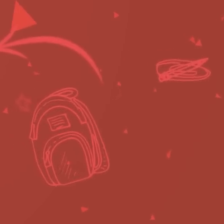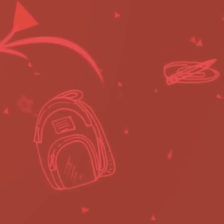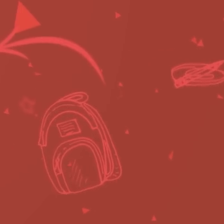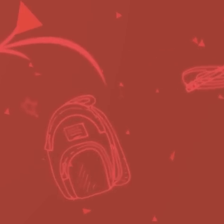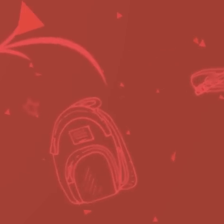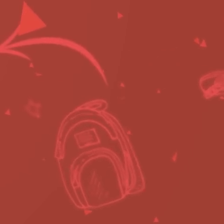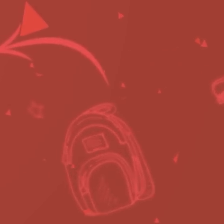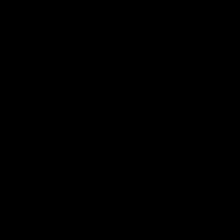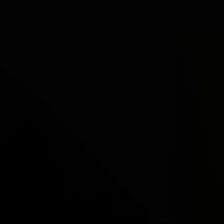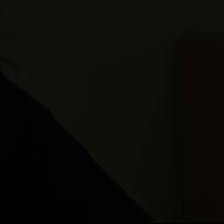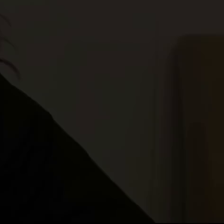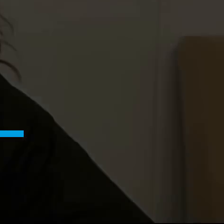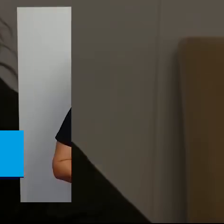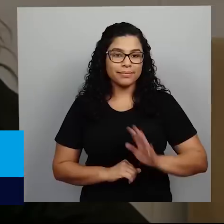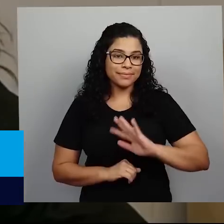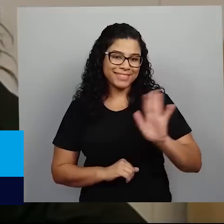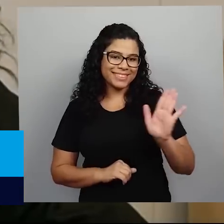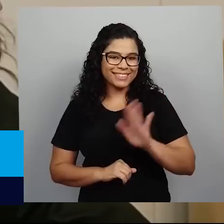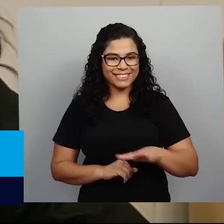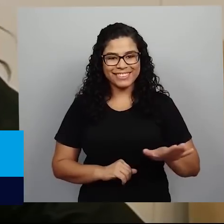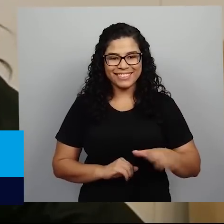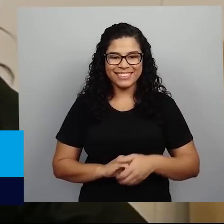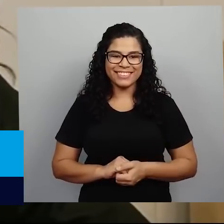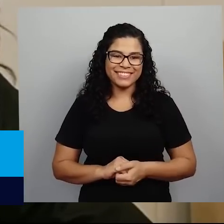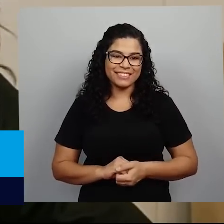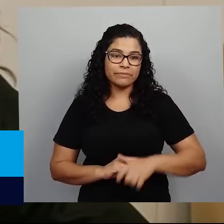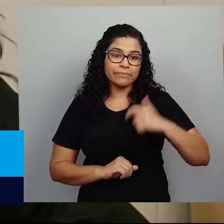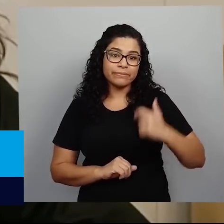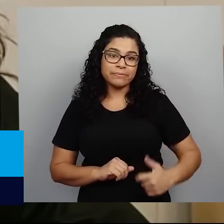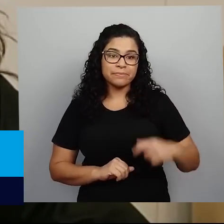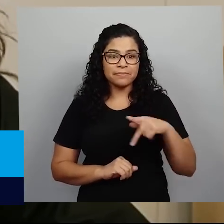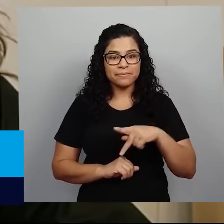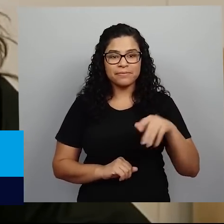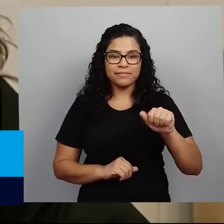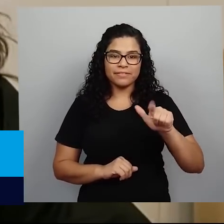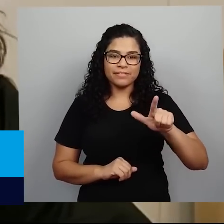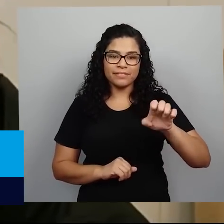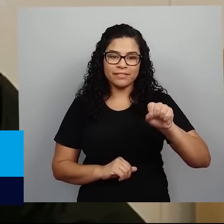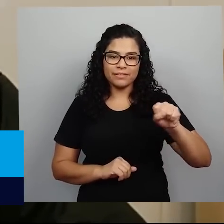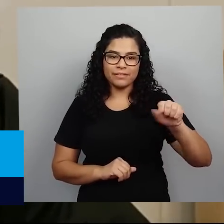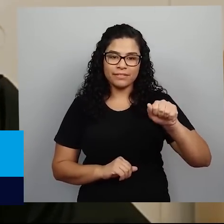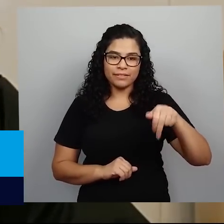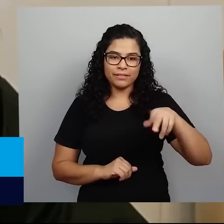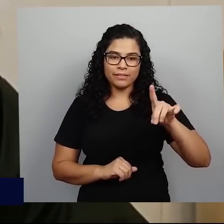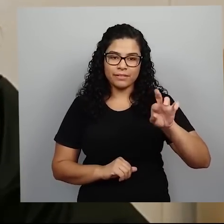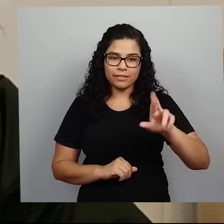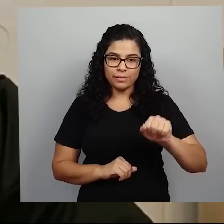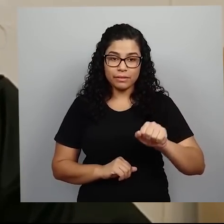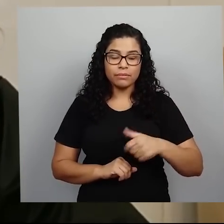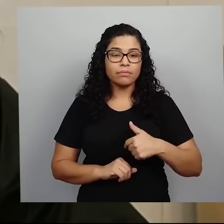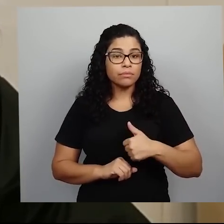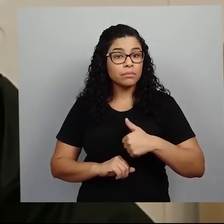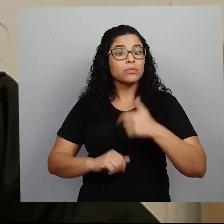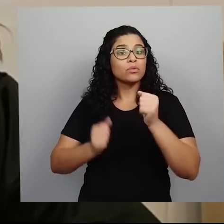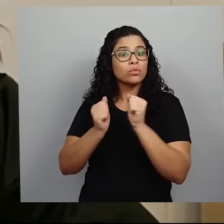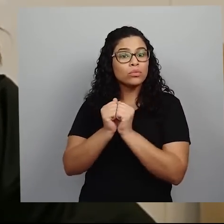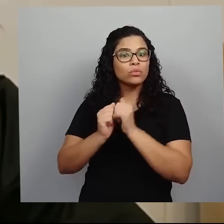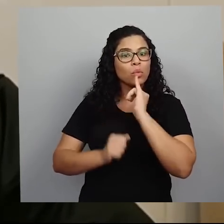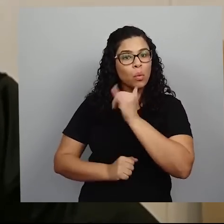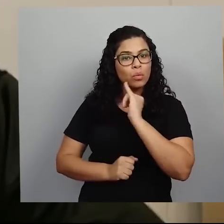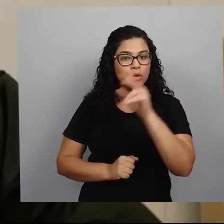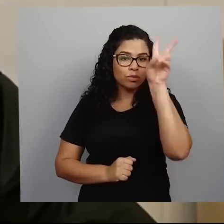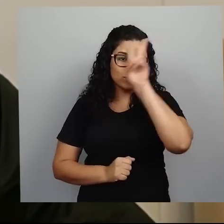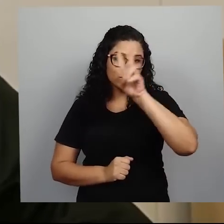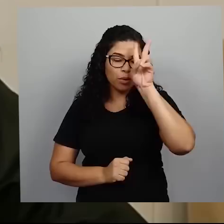Oi, crianças! Eu sou a professora Alessandra. trabalhei com os meus alunos a história da princesa